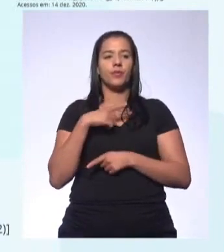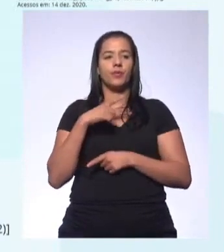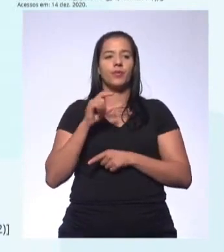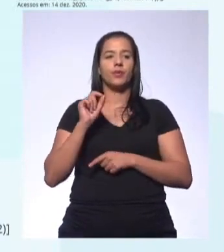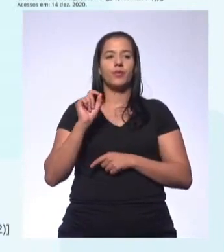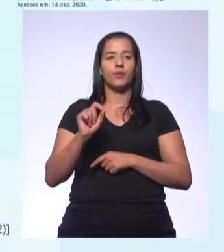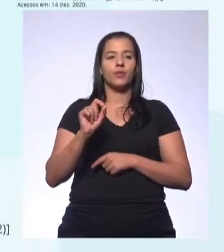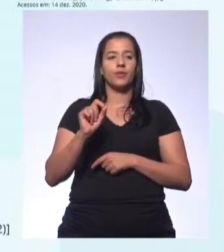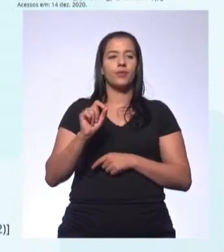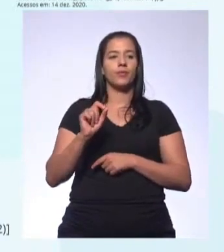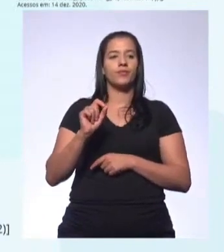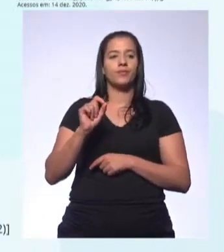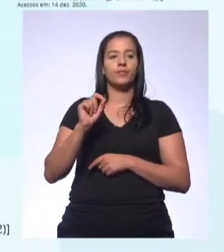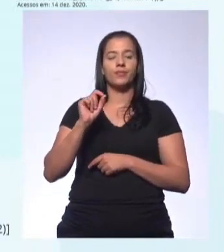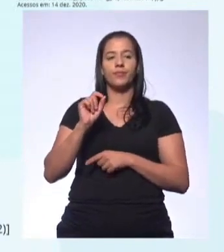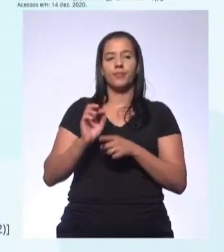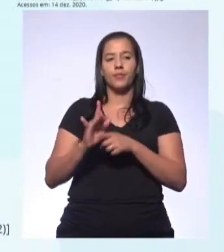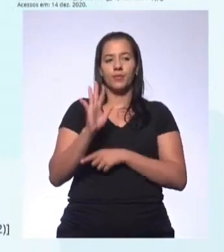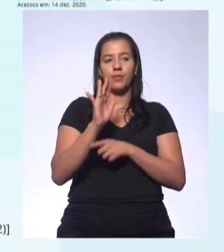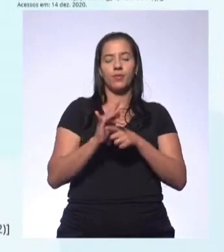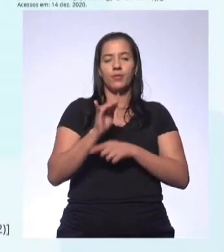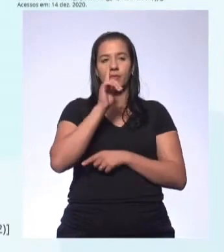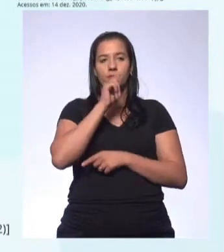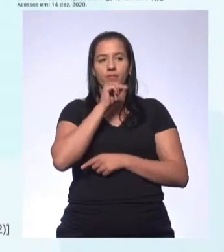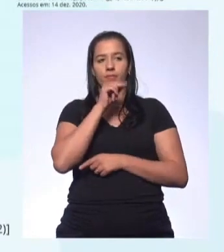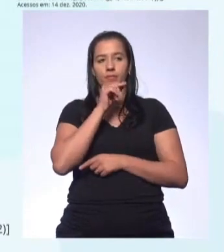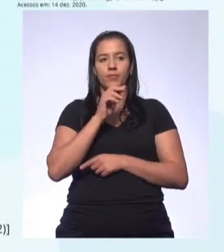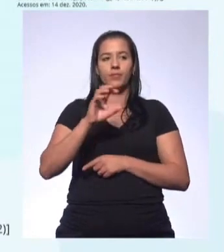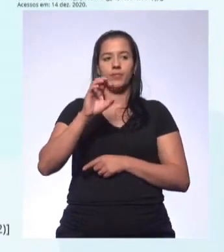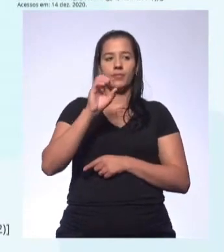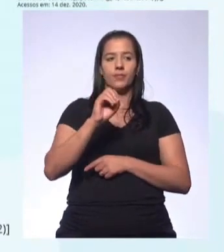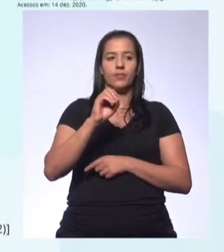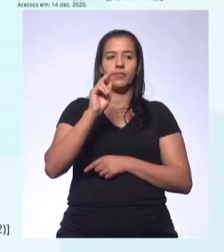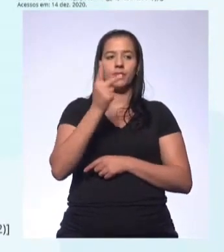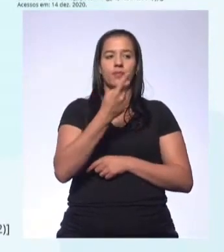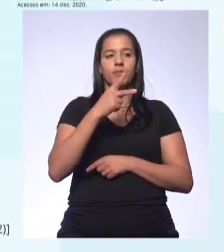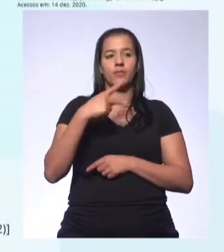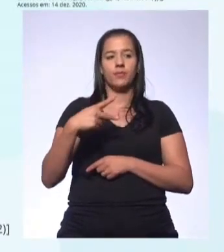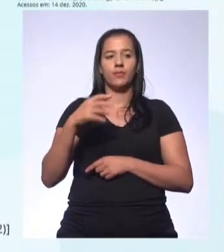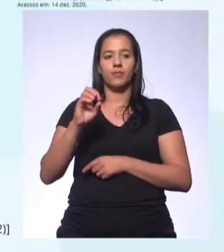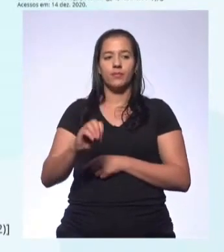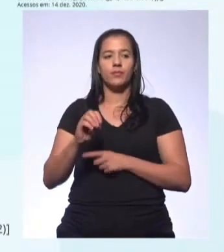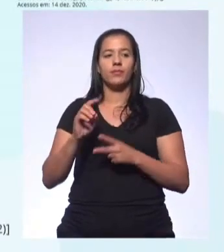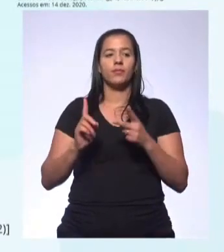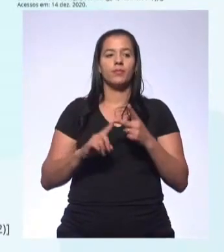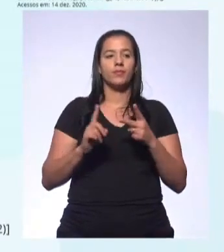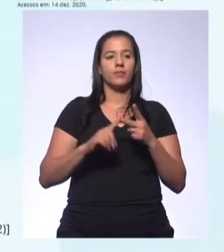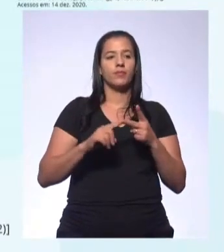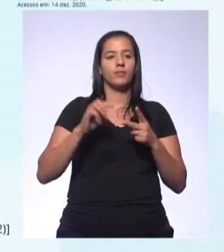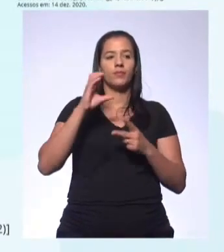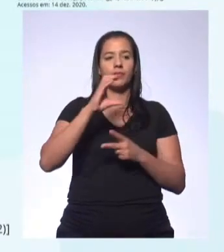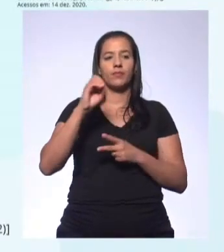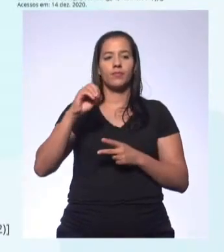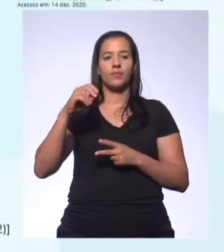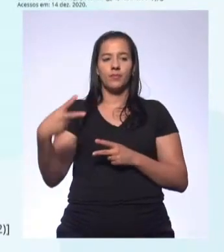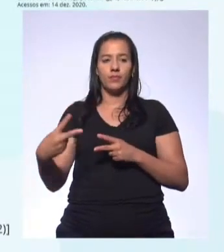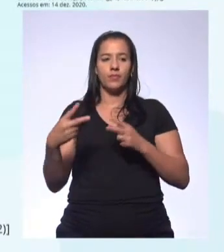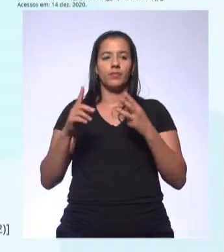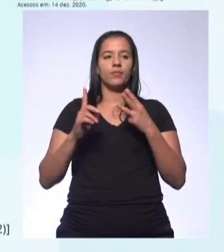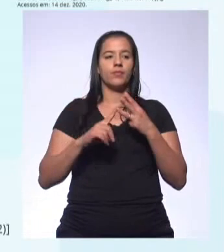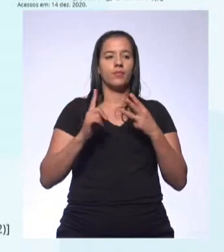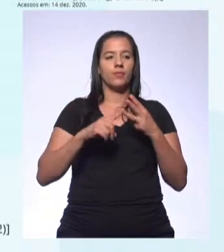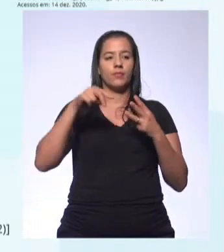gases estufa, o vapor d'água, né, H2O, o gás carbônico, CO2, o gás metano, o